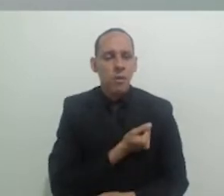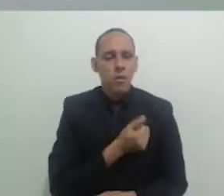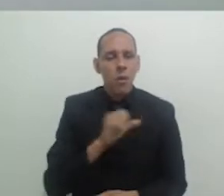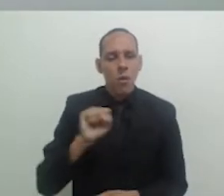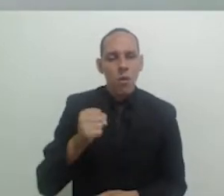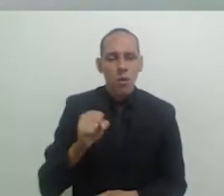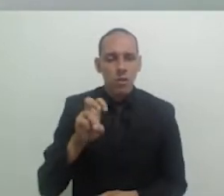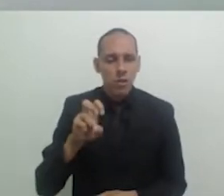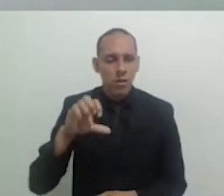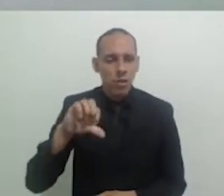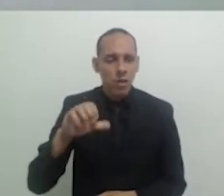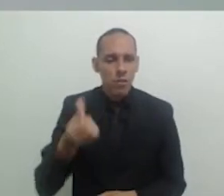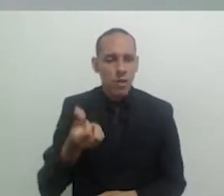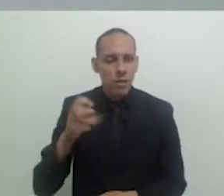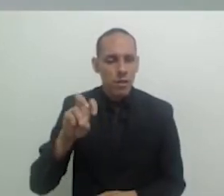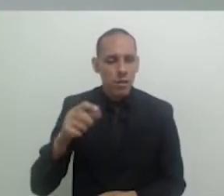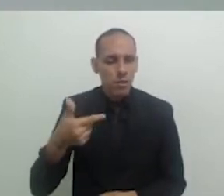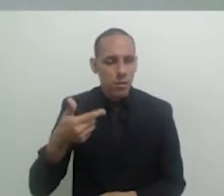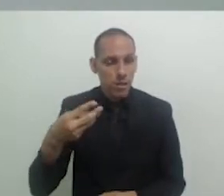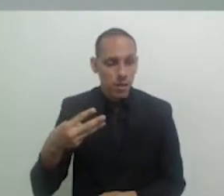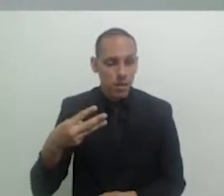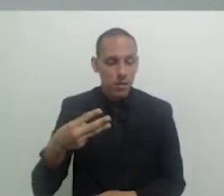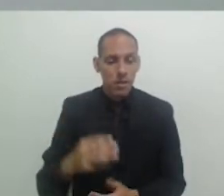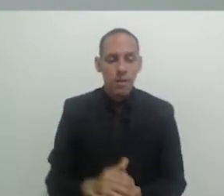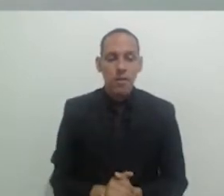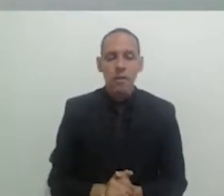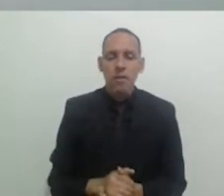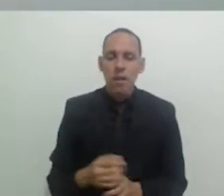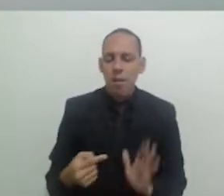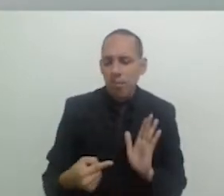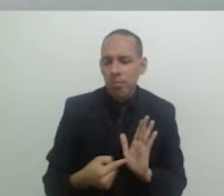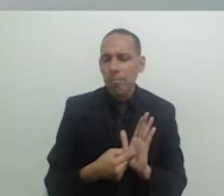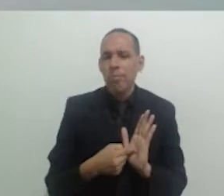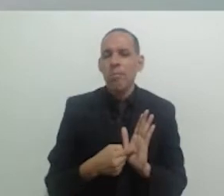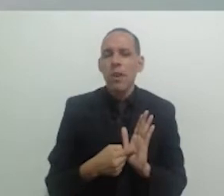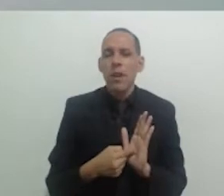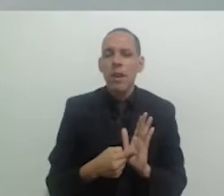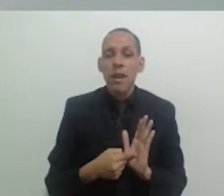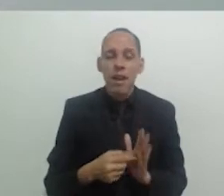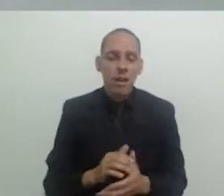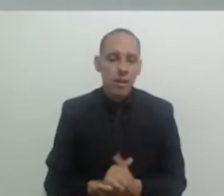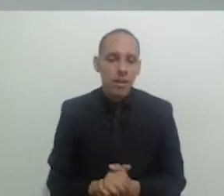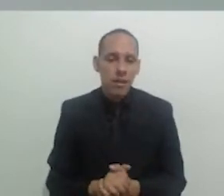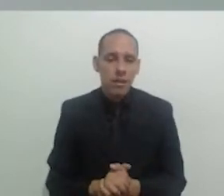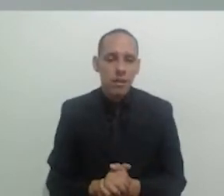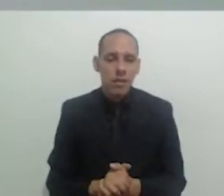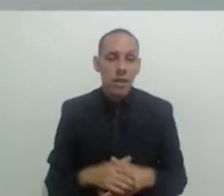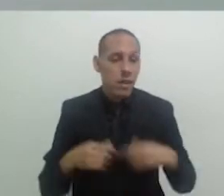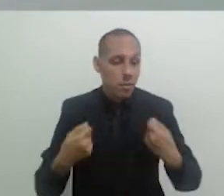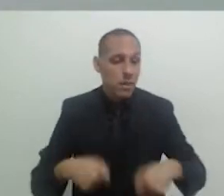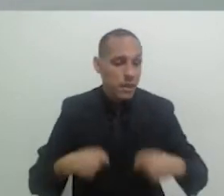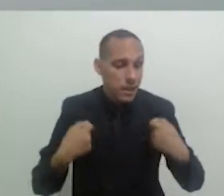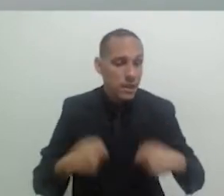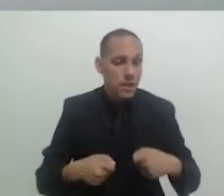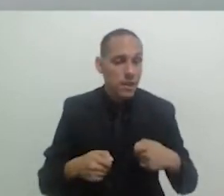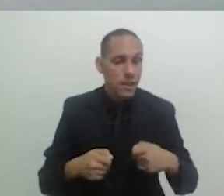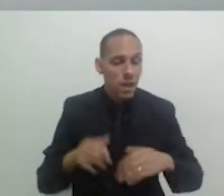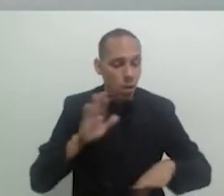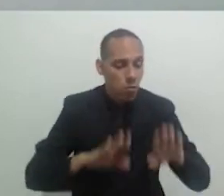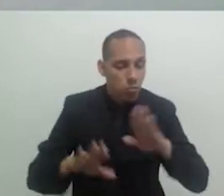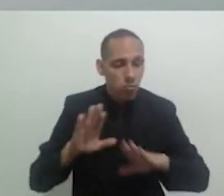859-6523, sobre esse ponto específico, possível não somente aplicação de medidas cautelares sem